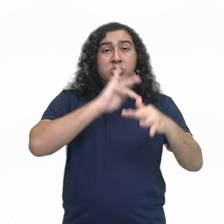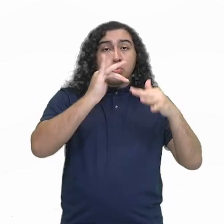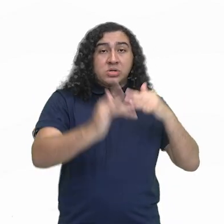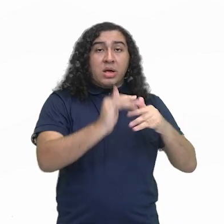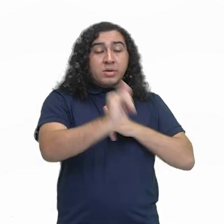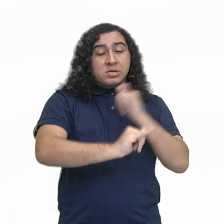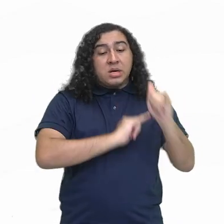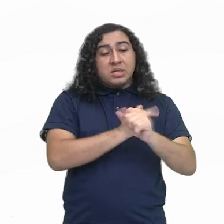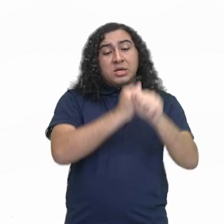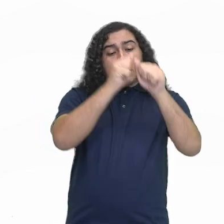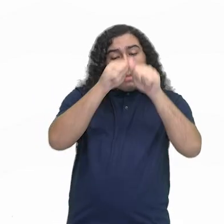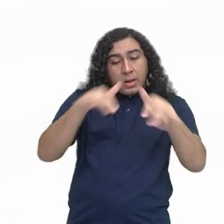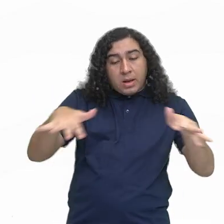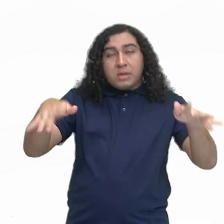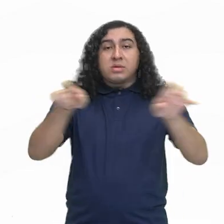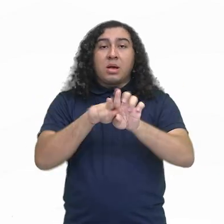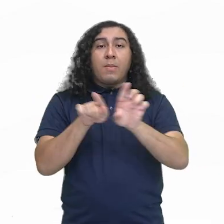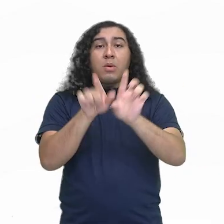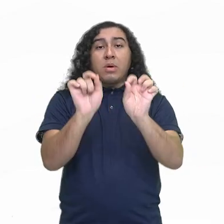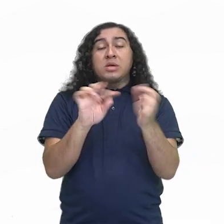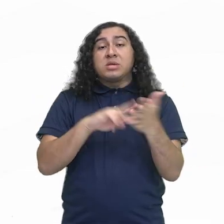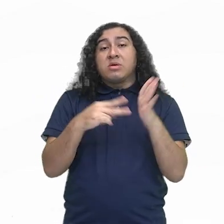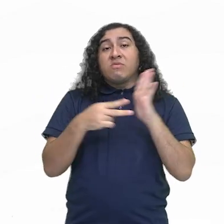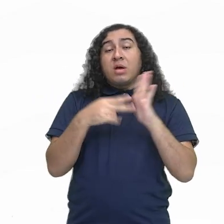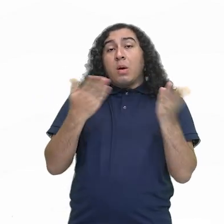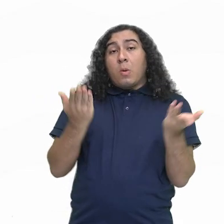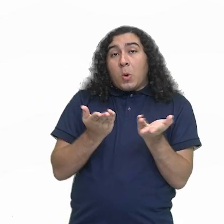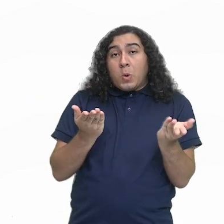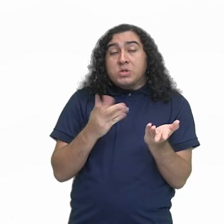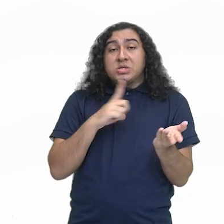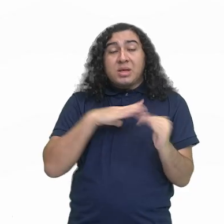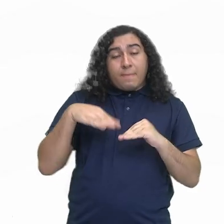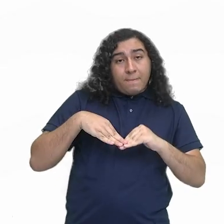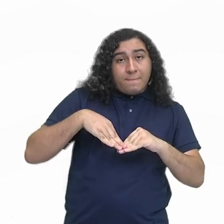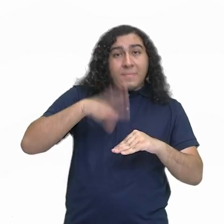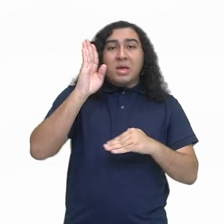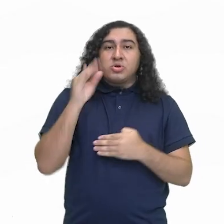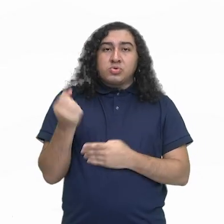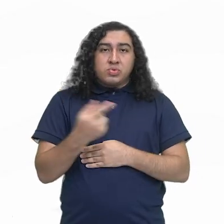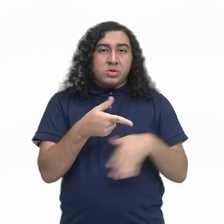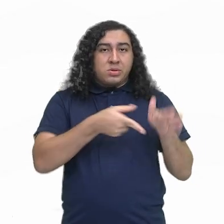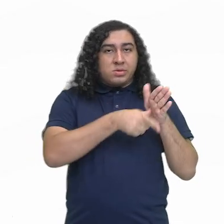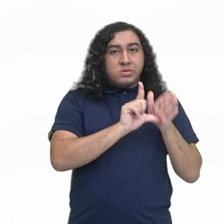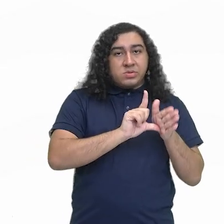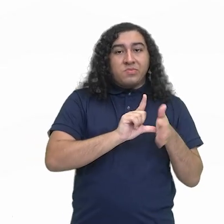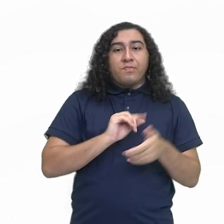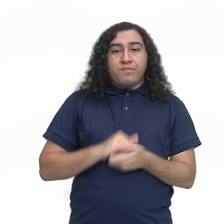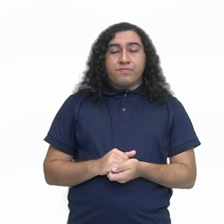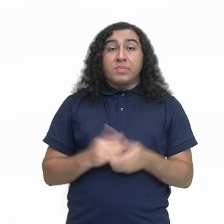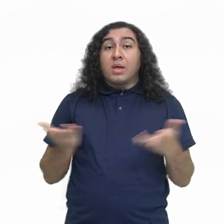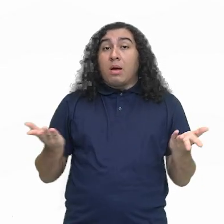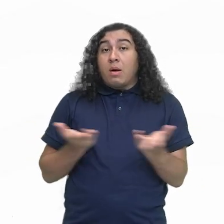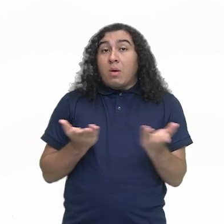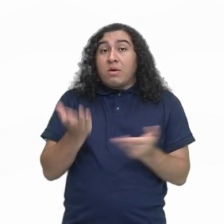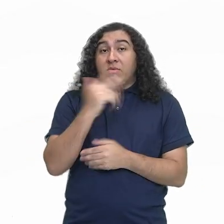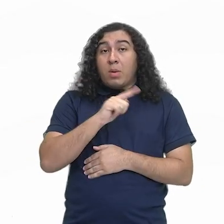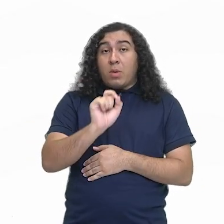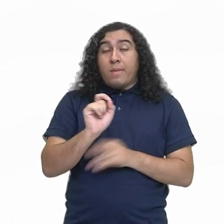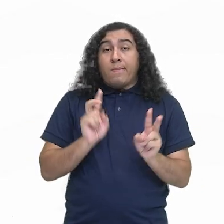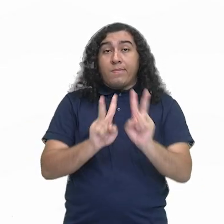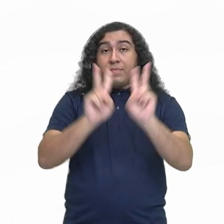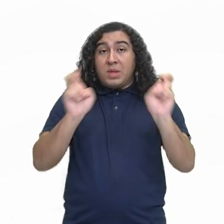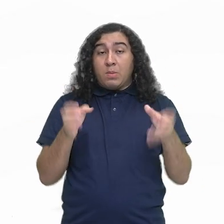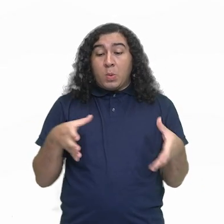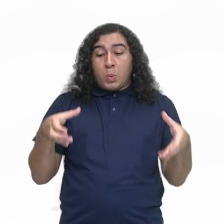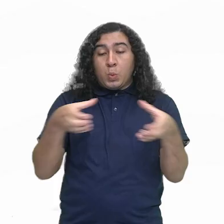online ampliaram o leque de agentes de socialização. Muito bem. E agora nós vamos tratar da questão dos